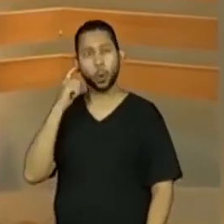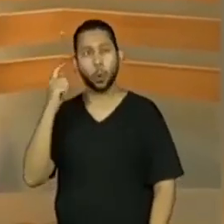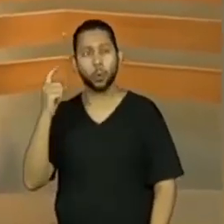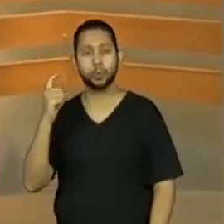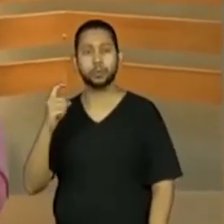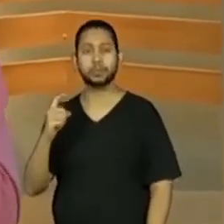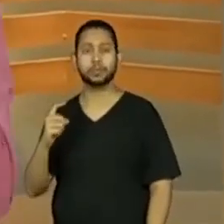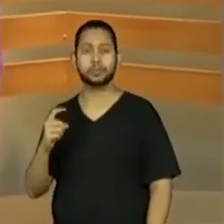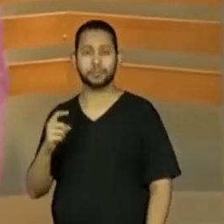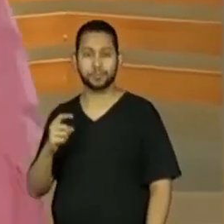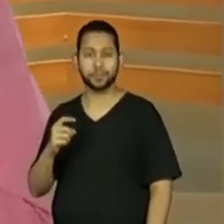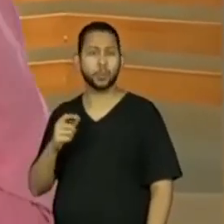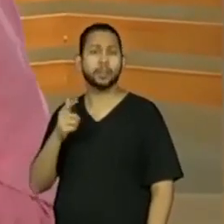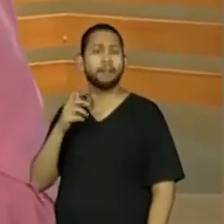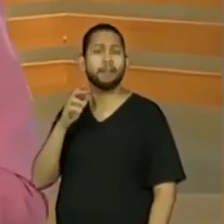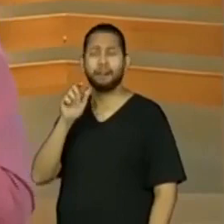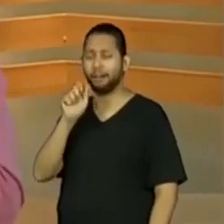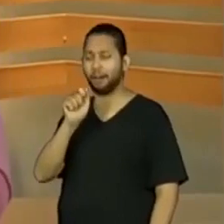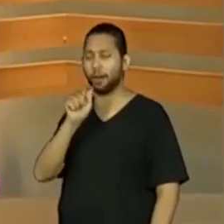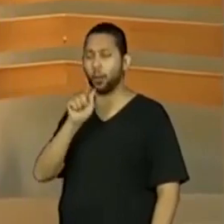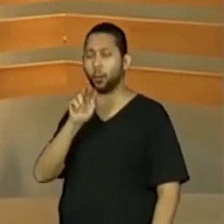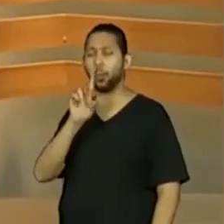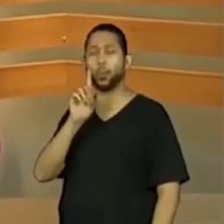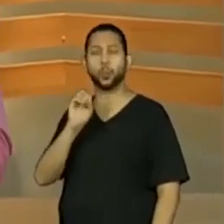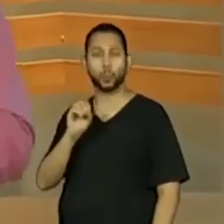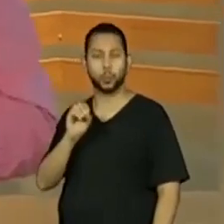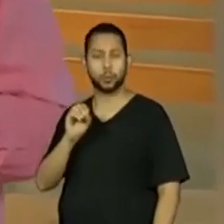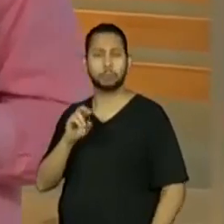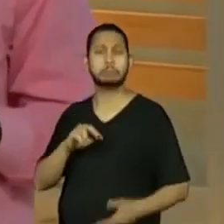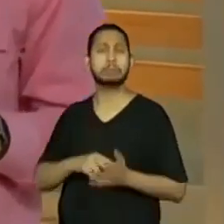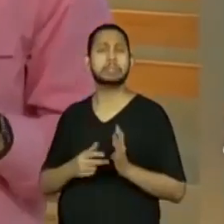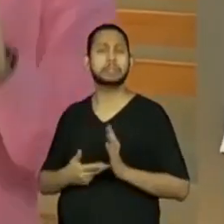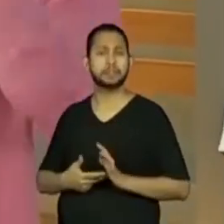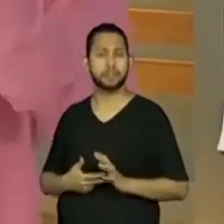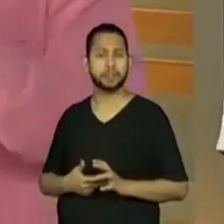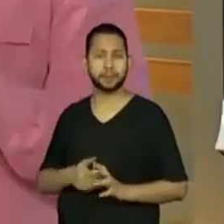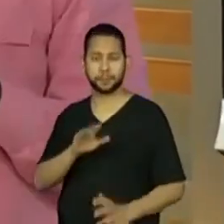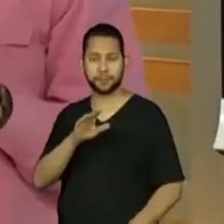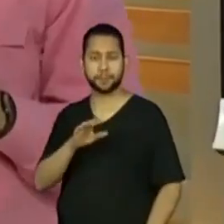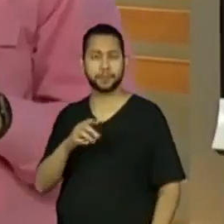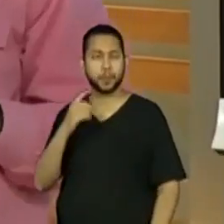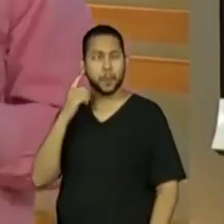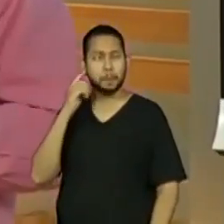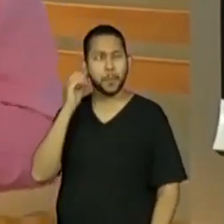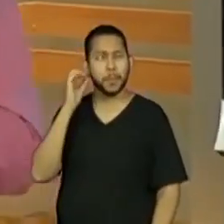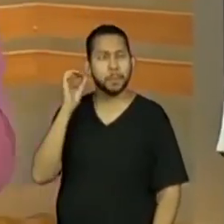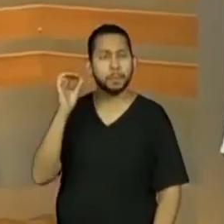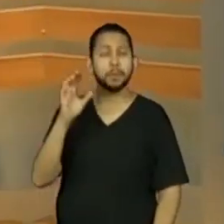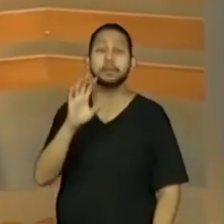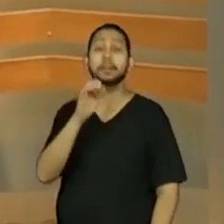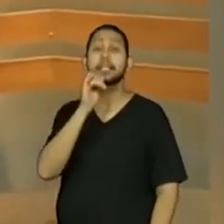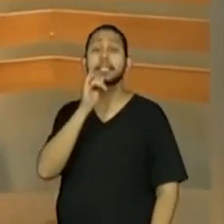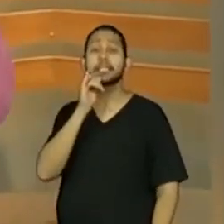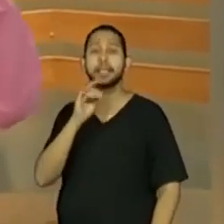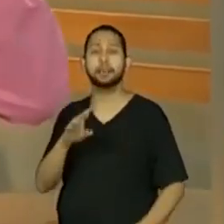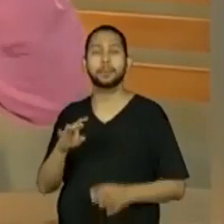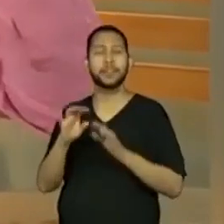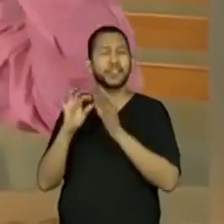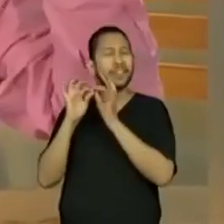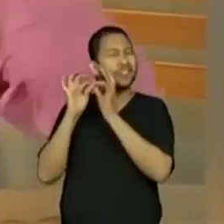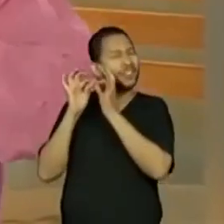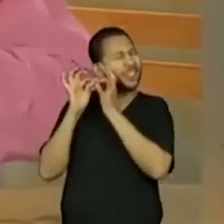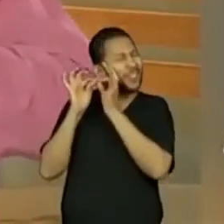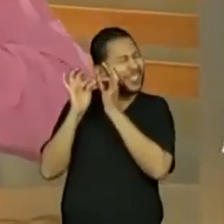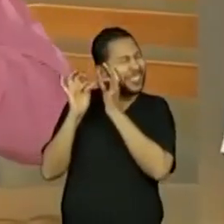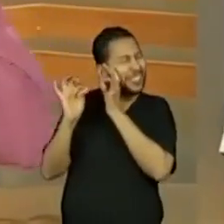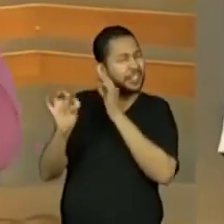mais técnico. O que é um som agudo? Né? Quando a gente fala um som agudo, é aquele som mais